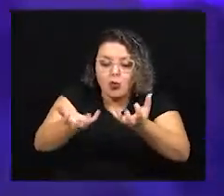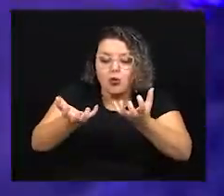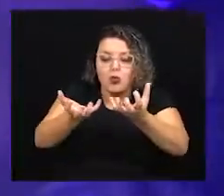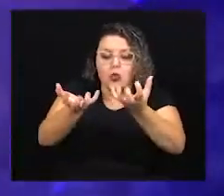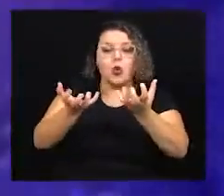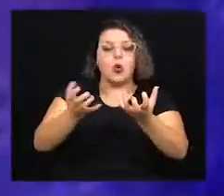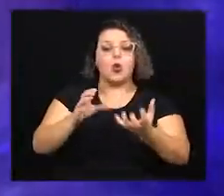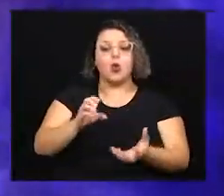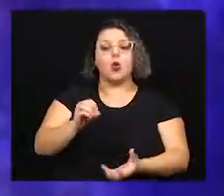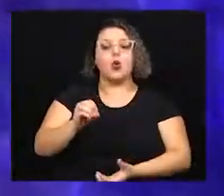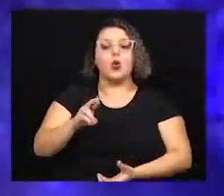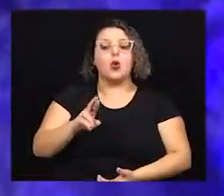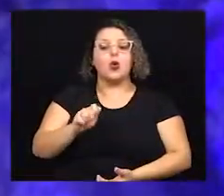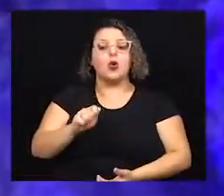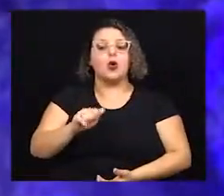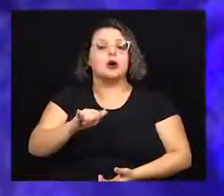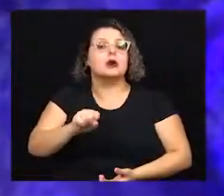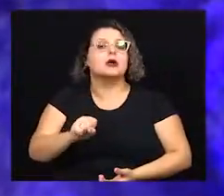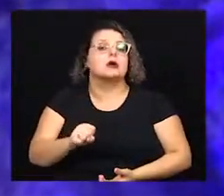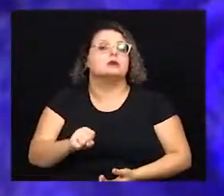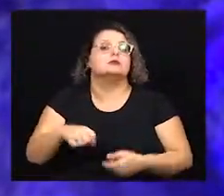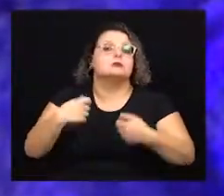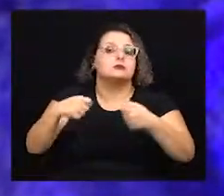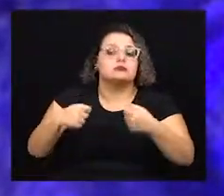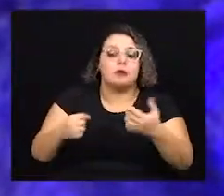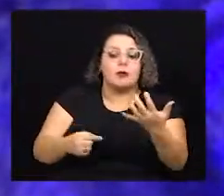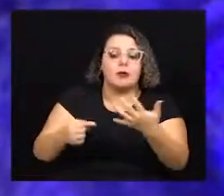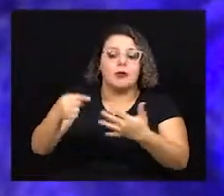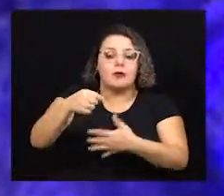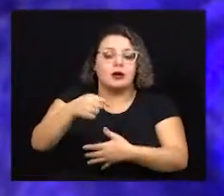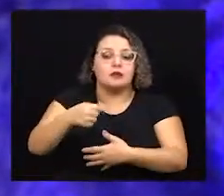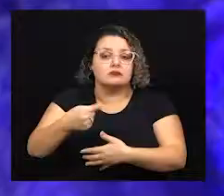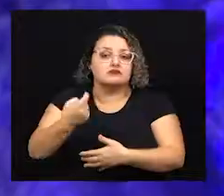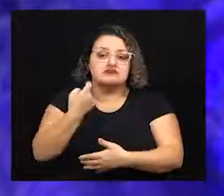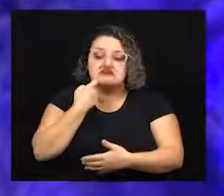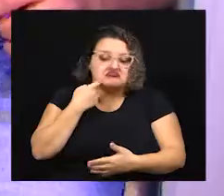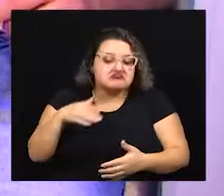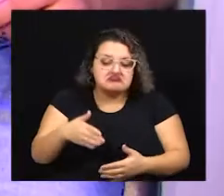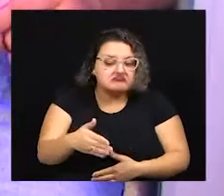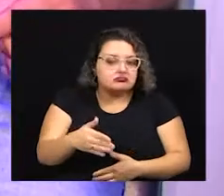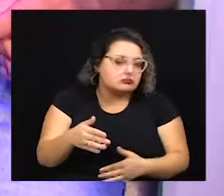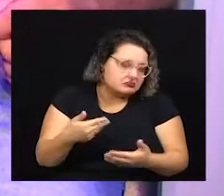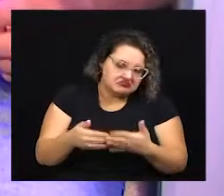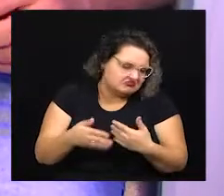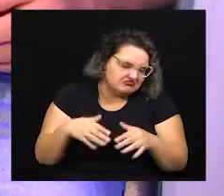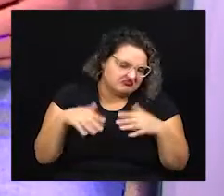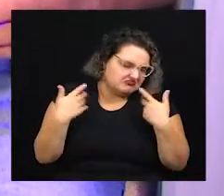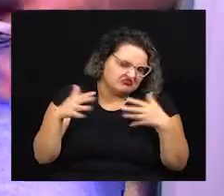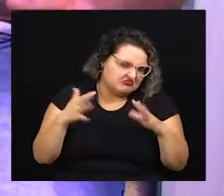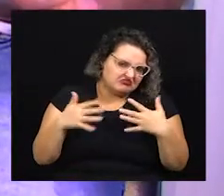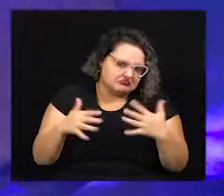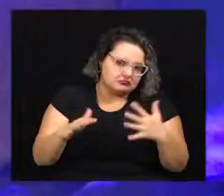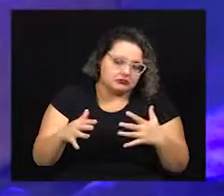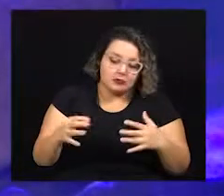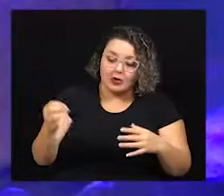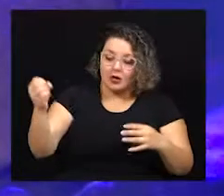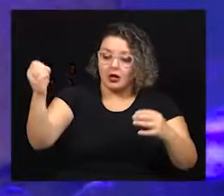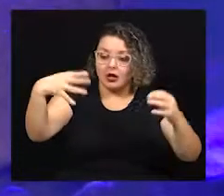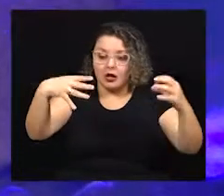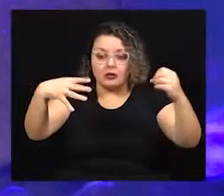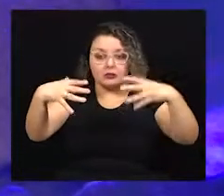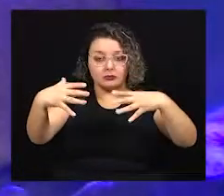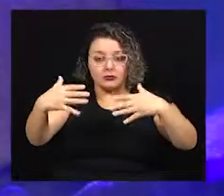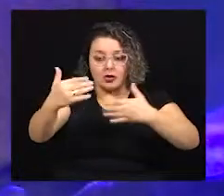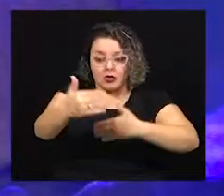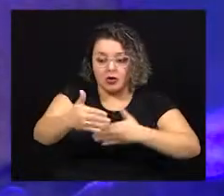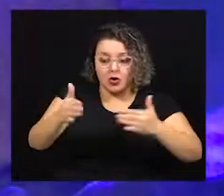de certos parâmetros que os peixes não se importam com isso. Por exemplo, a iluminação num aquário